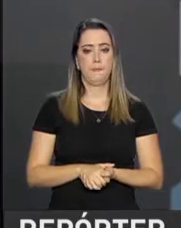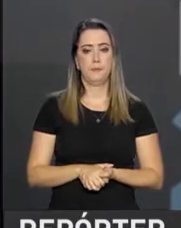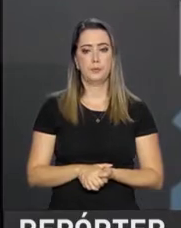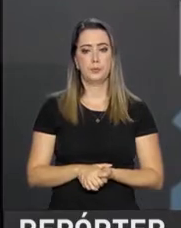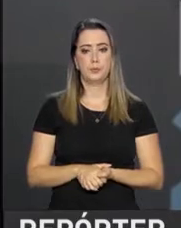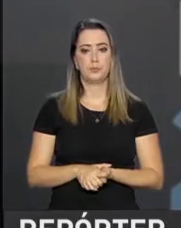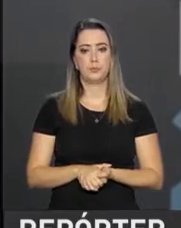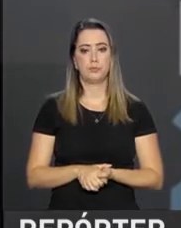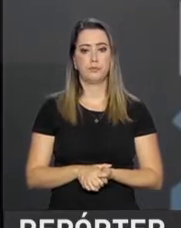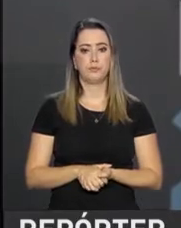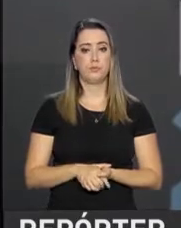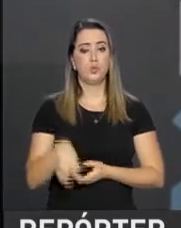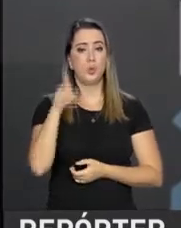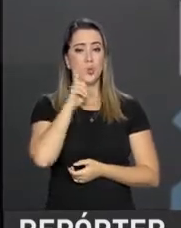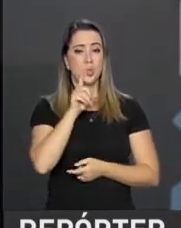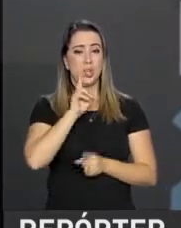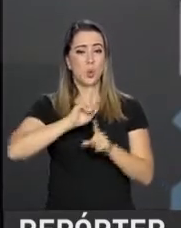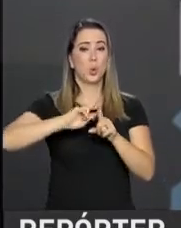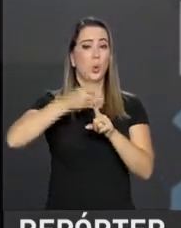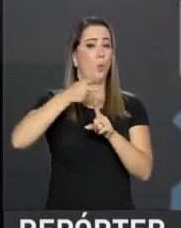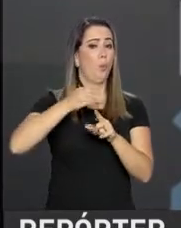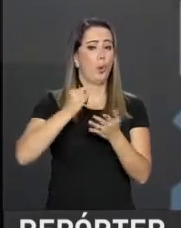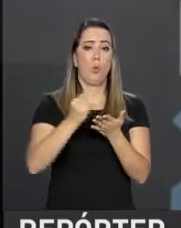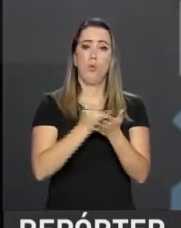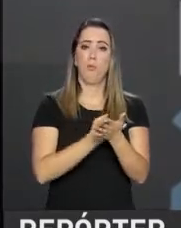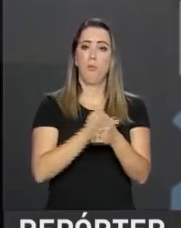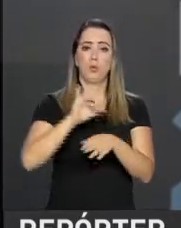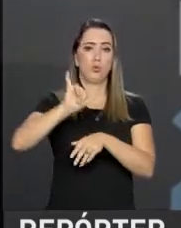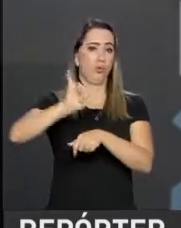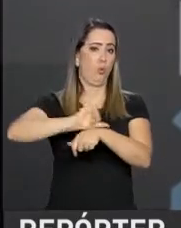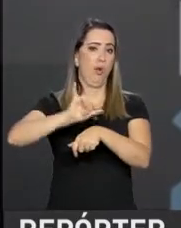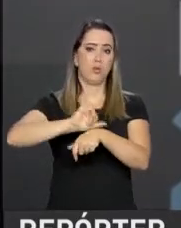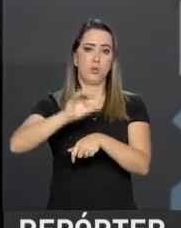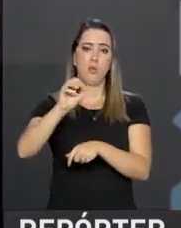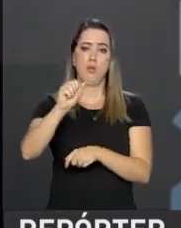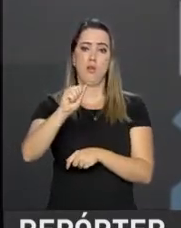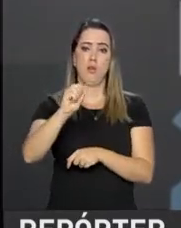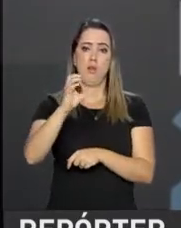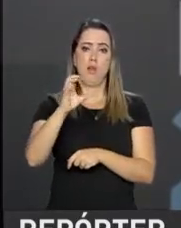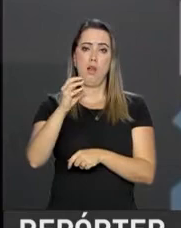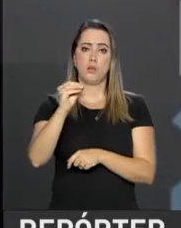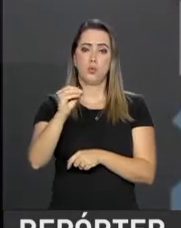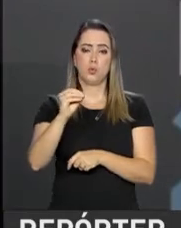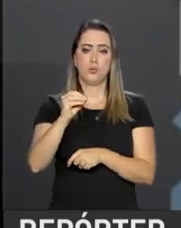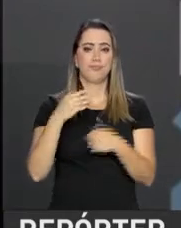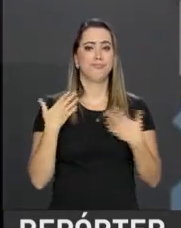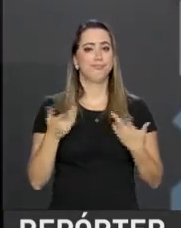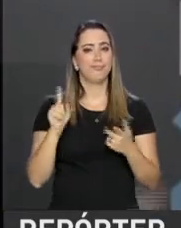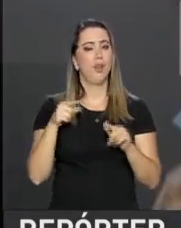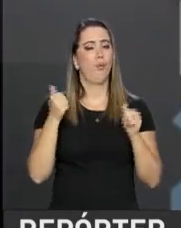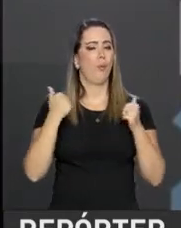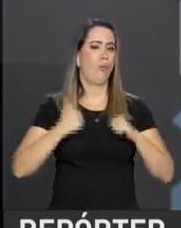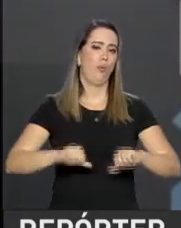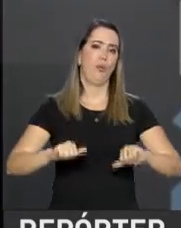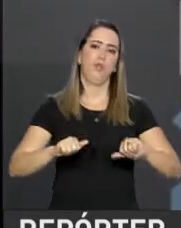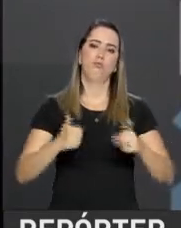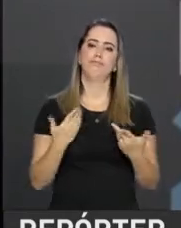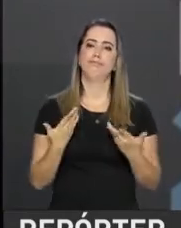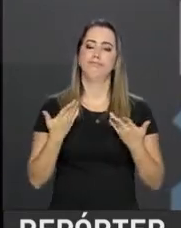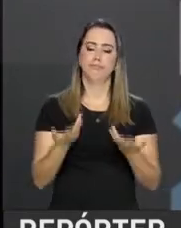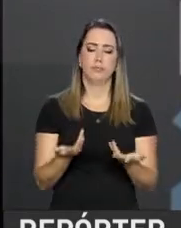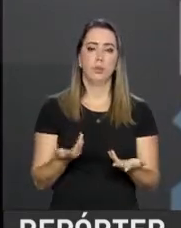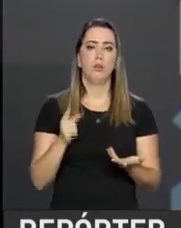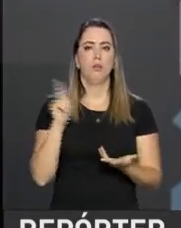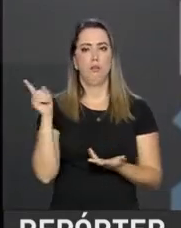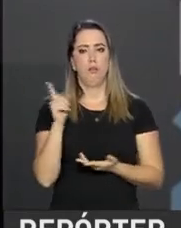atuação americana sobre o tacho sul e aço e alumínio na hora do acidente da ativa tivemos agora inclusive